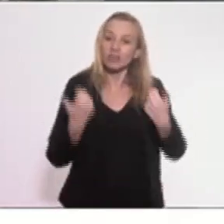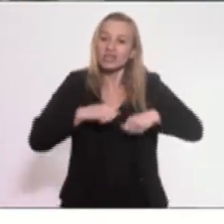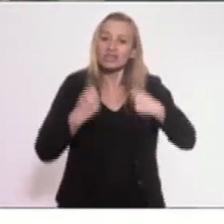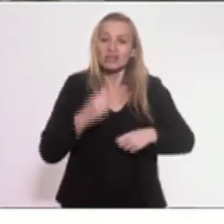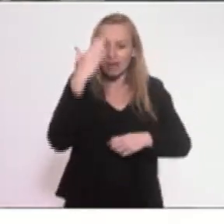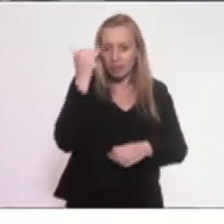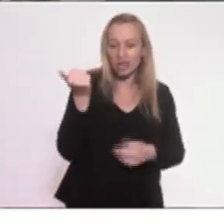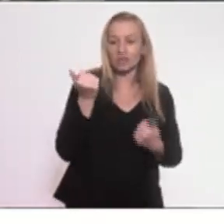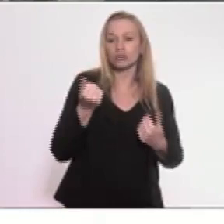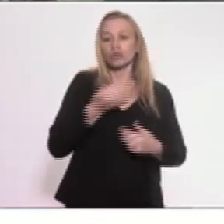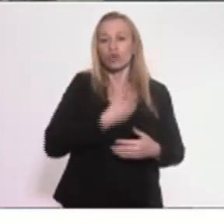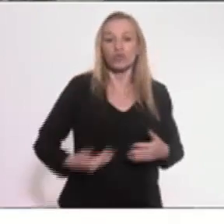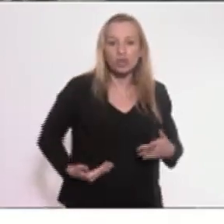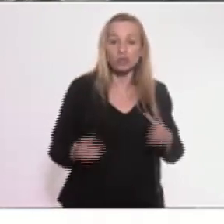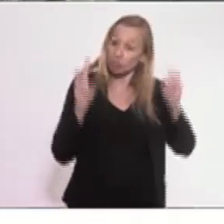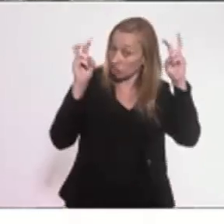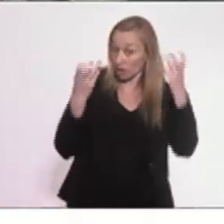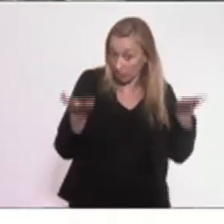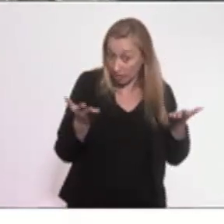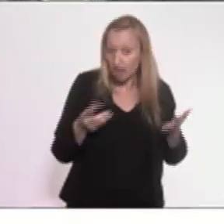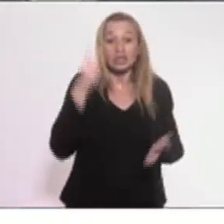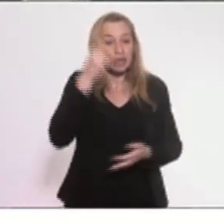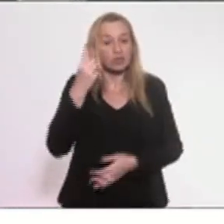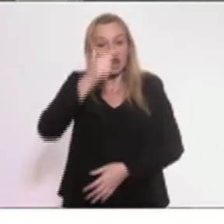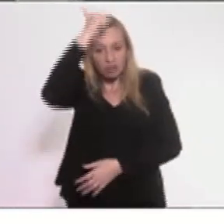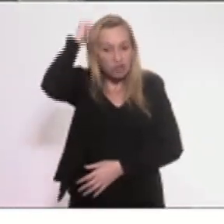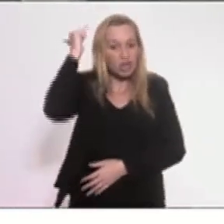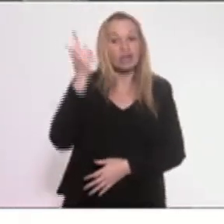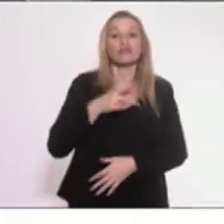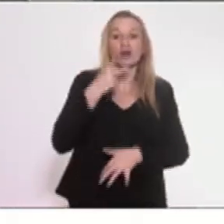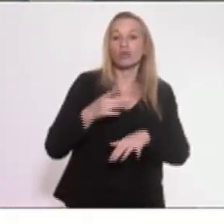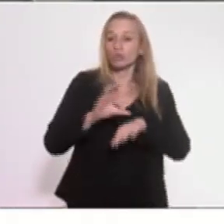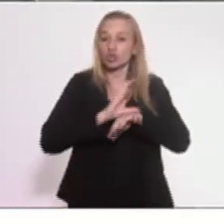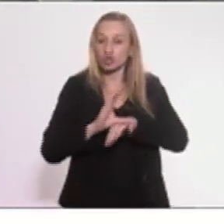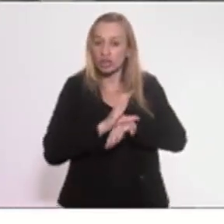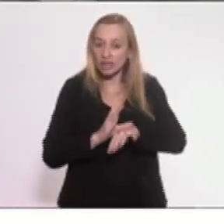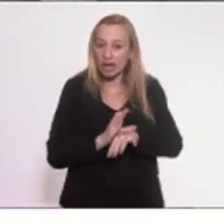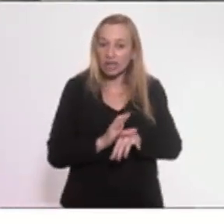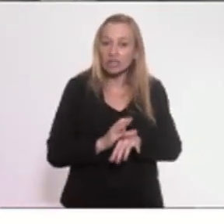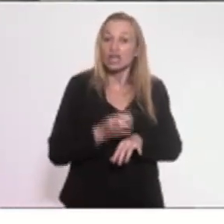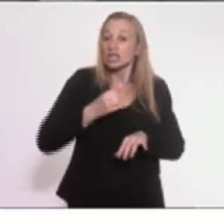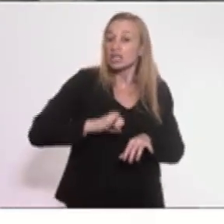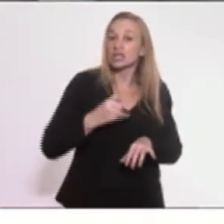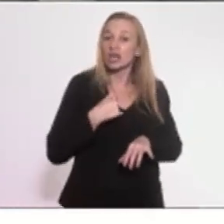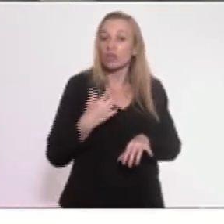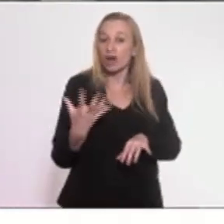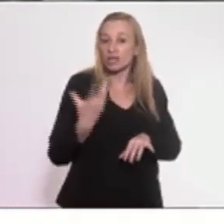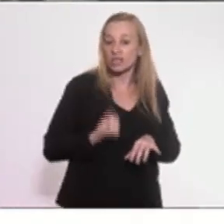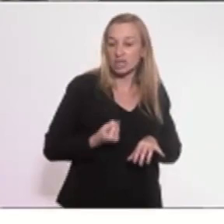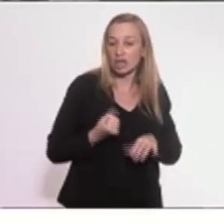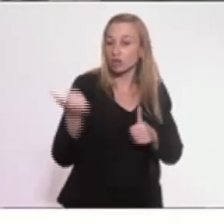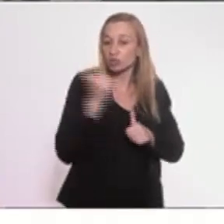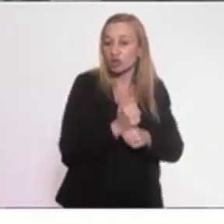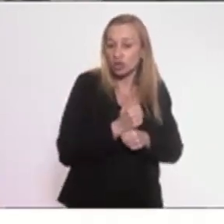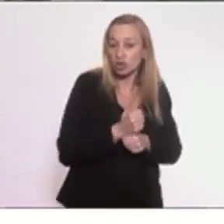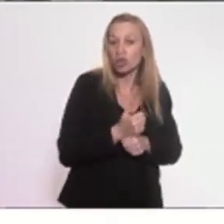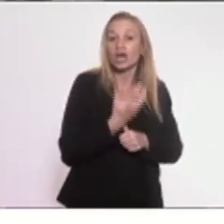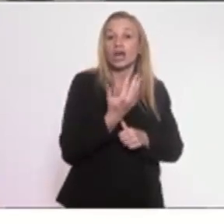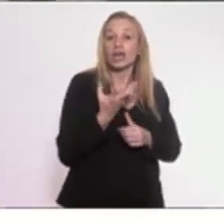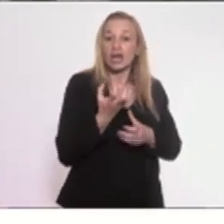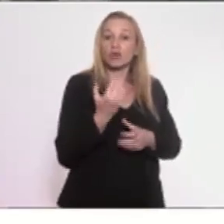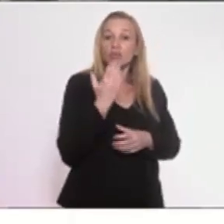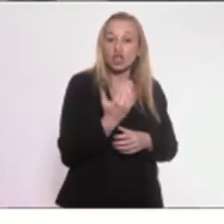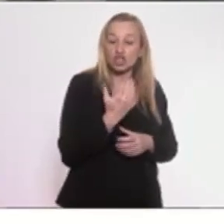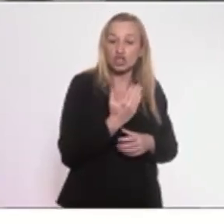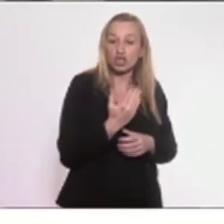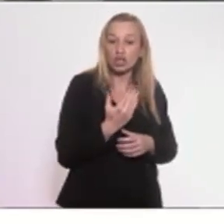o tema. O deputado Luiz Paulo deu pela constitucionalidade, mas se eu acolher o substitutivo, quero pedir até o reforço agora